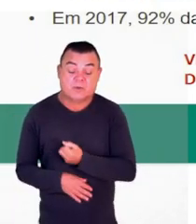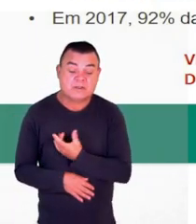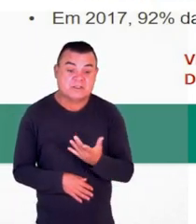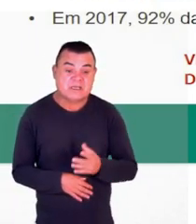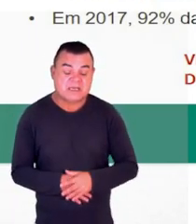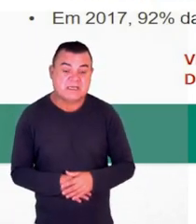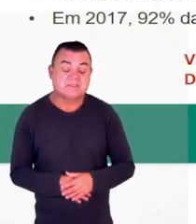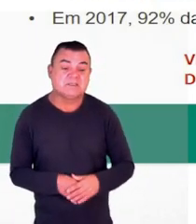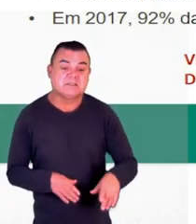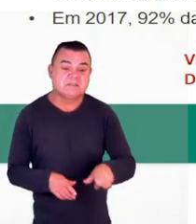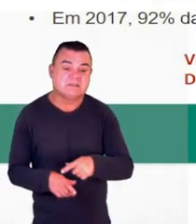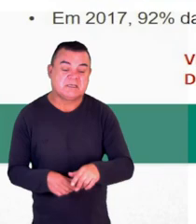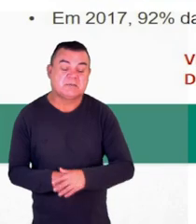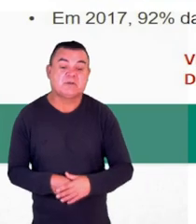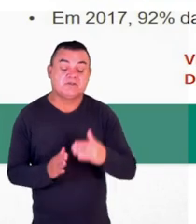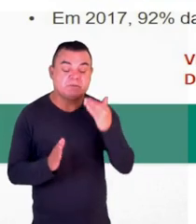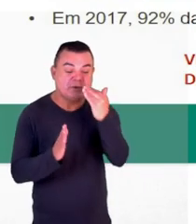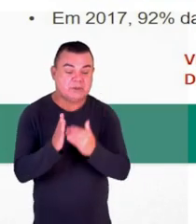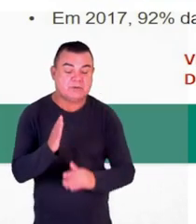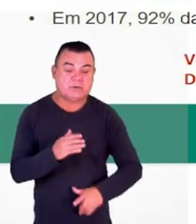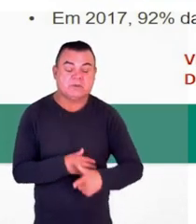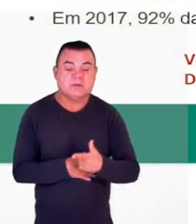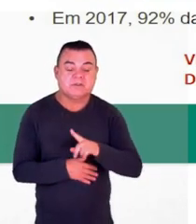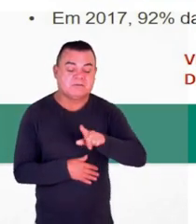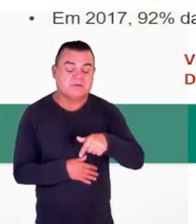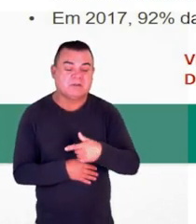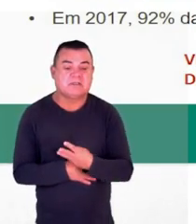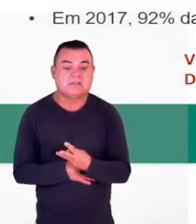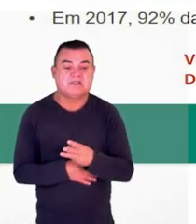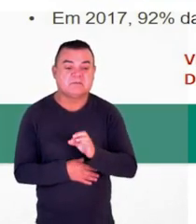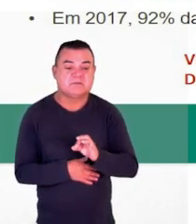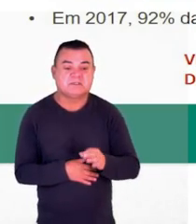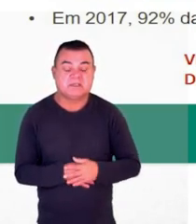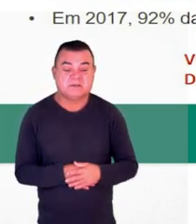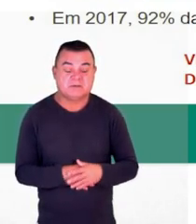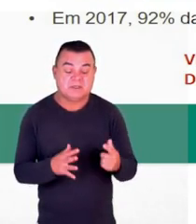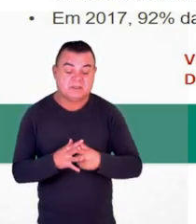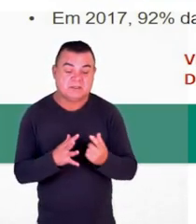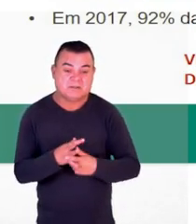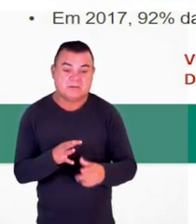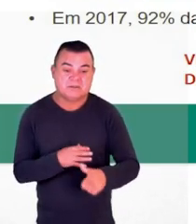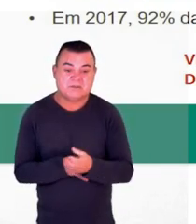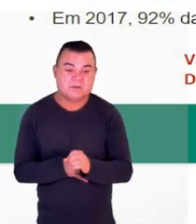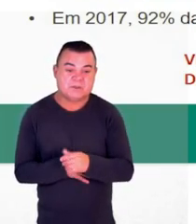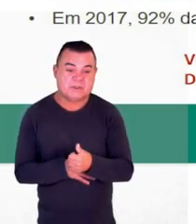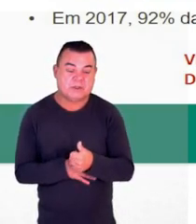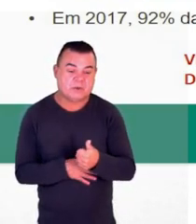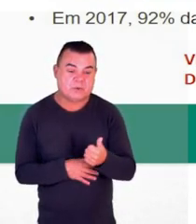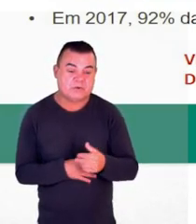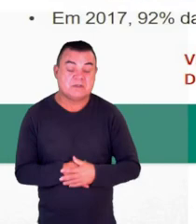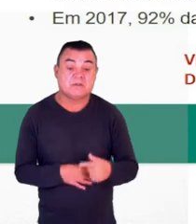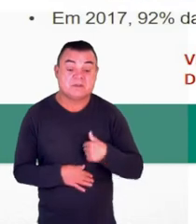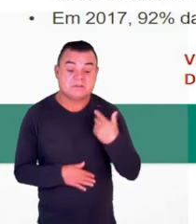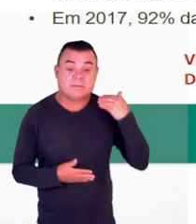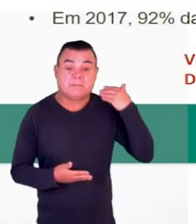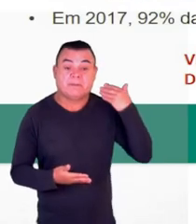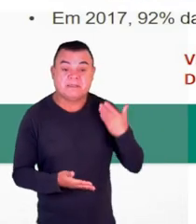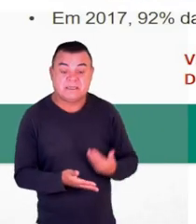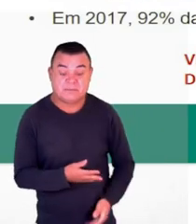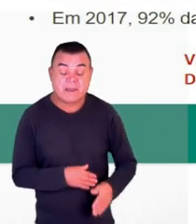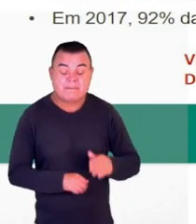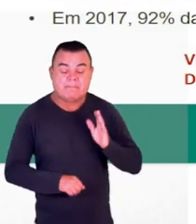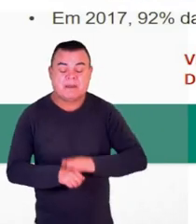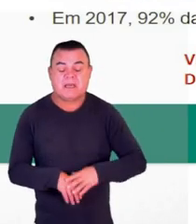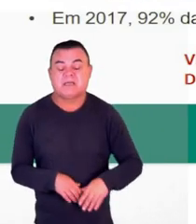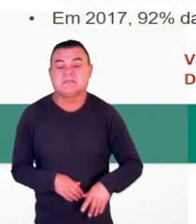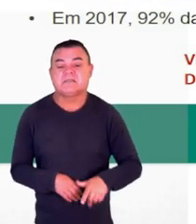13,2 por. né entre 2011 e 2021 a gente perdeu mais de 10000 eh hectares